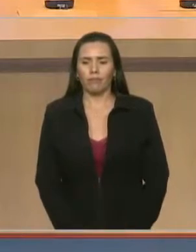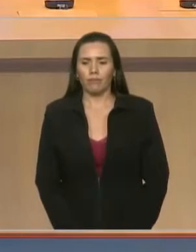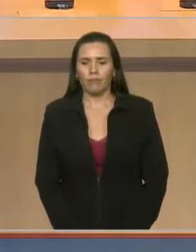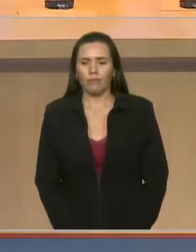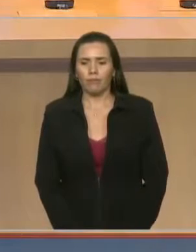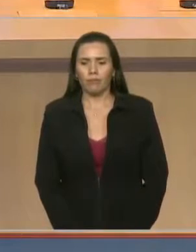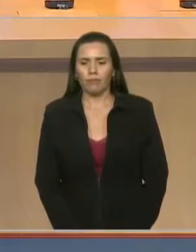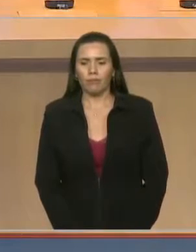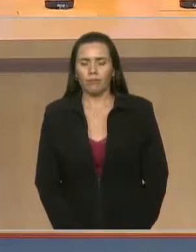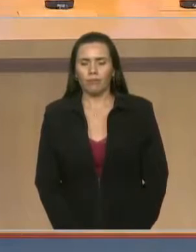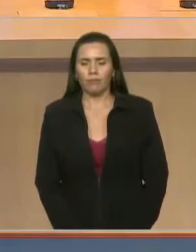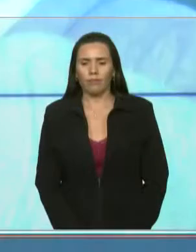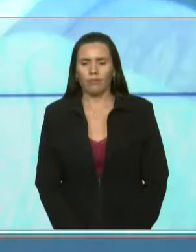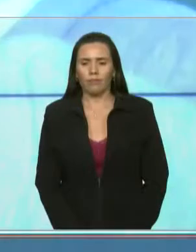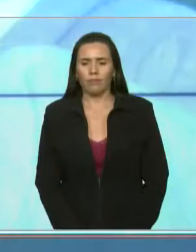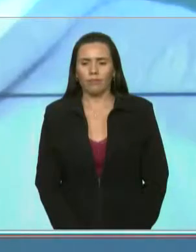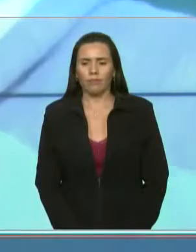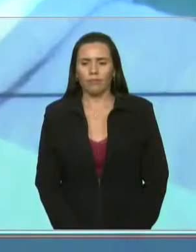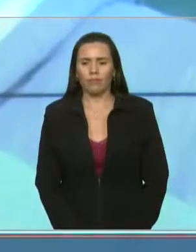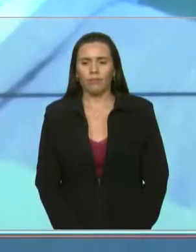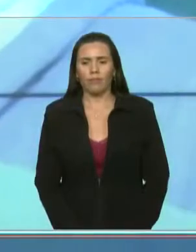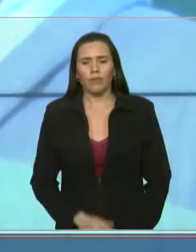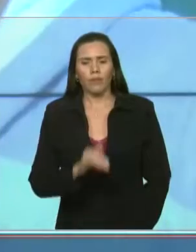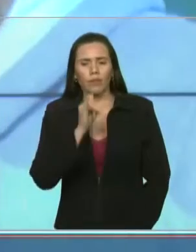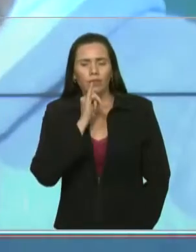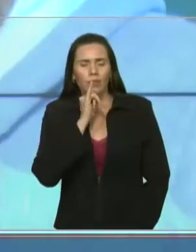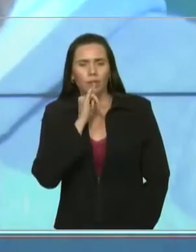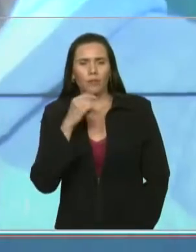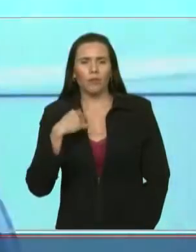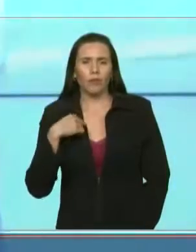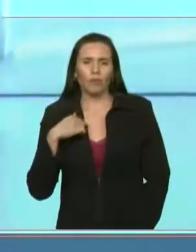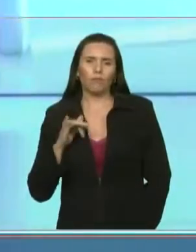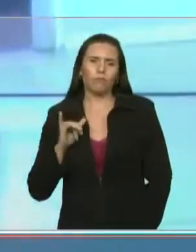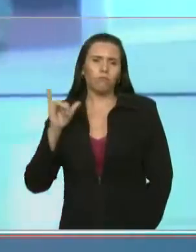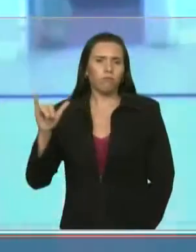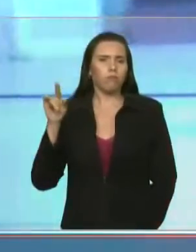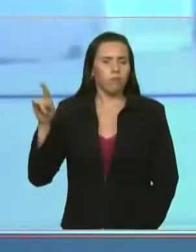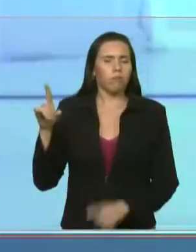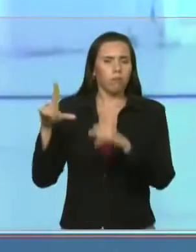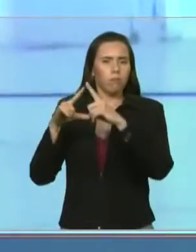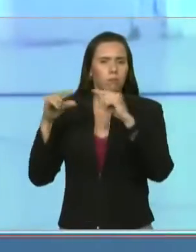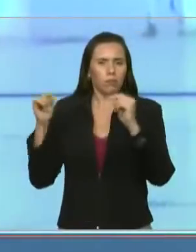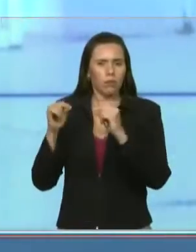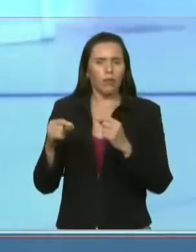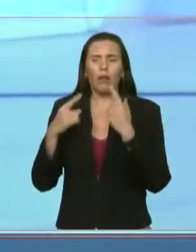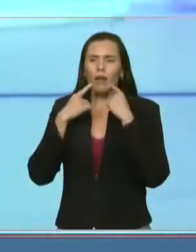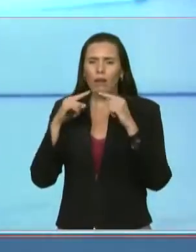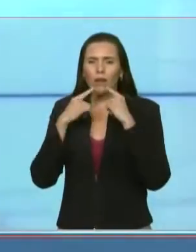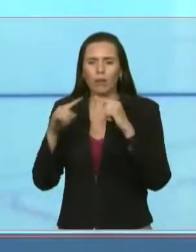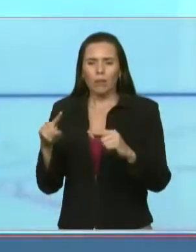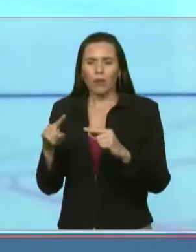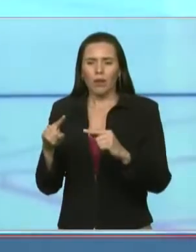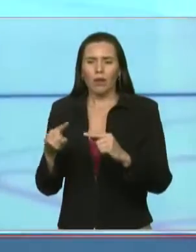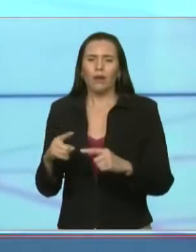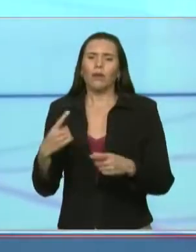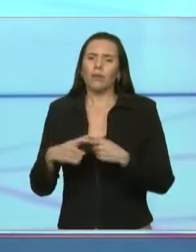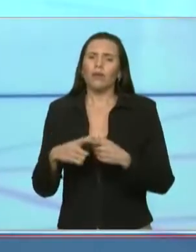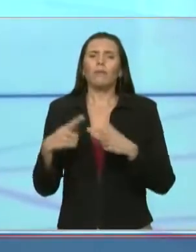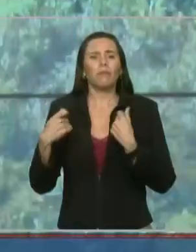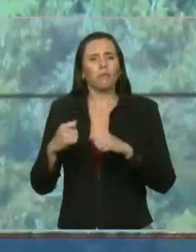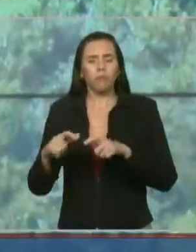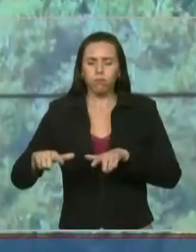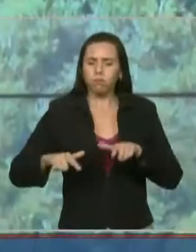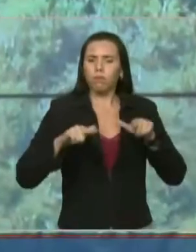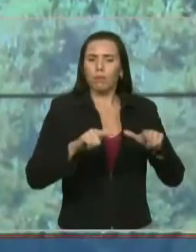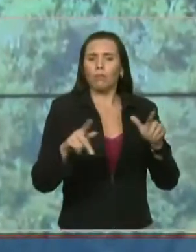Nós não tínhamos nem como vir, por exemplo, até Brasília para reivindicar essas questões da titulação da terra, que está